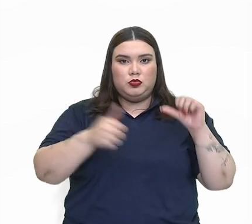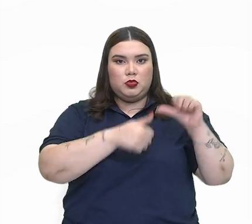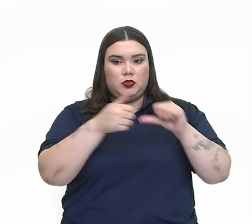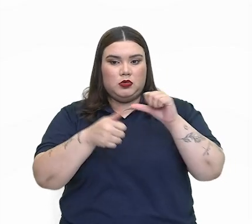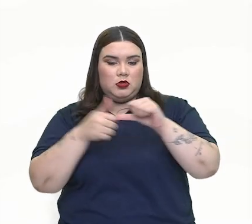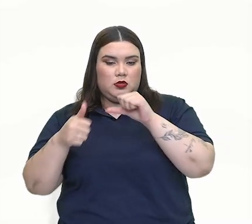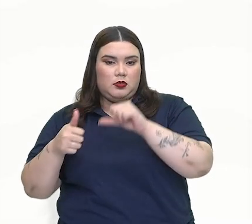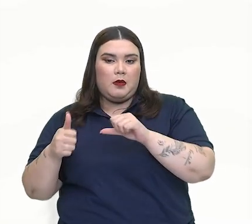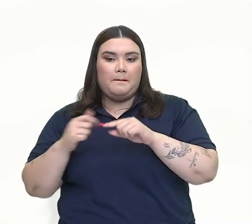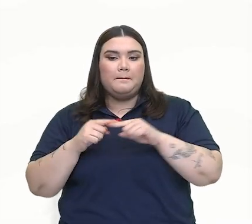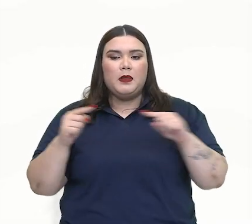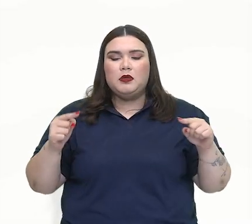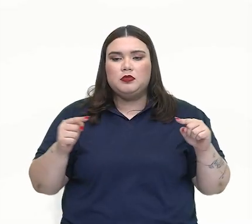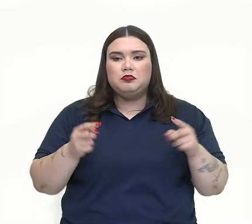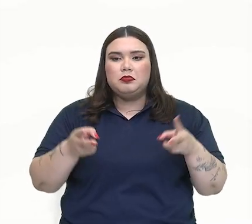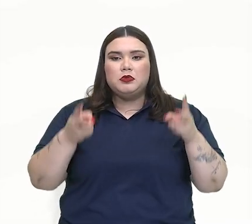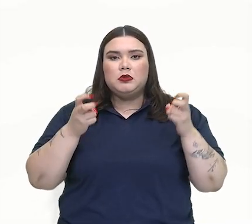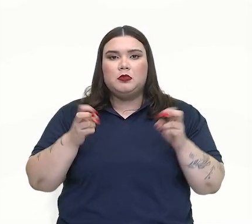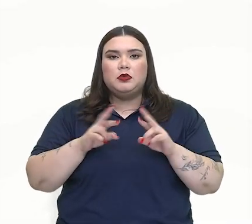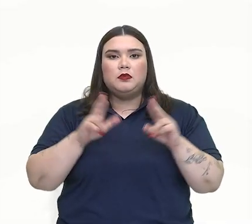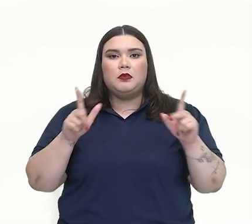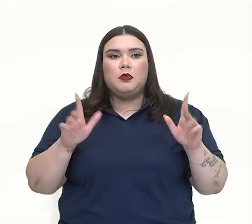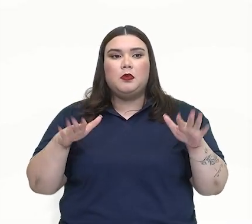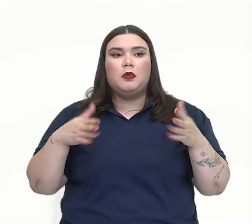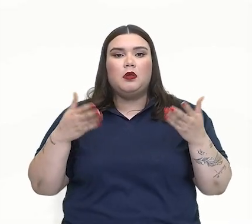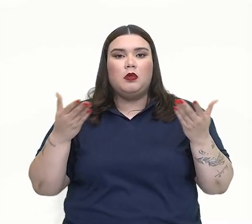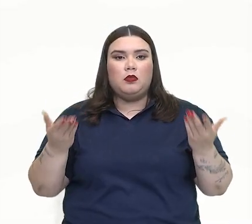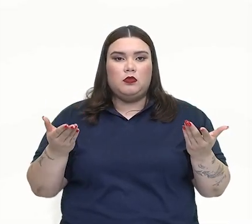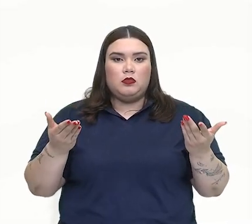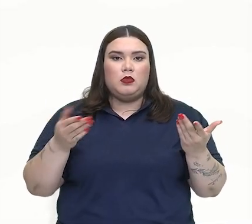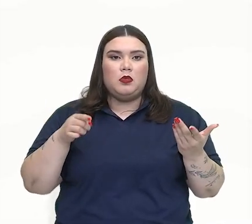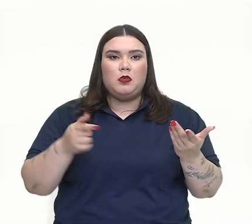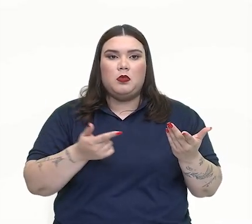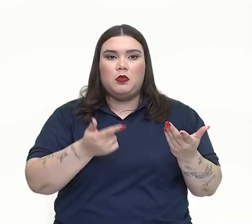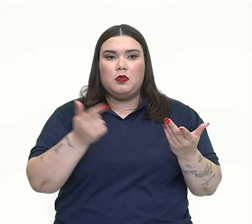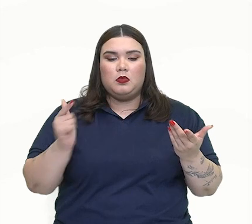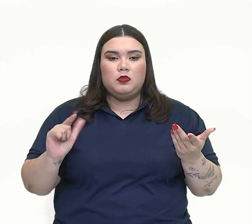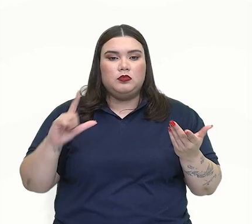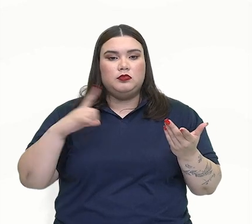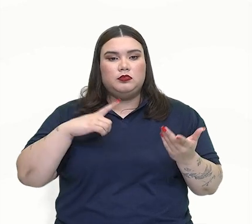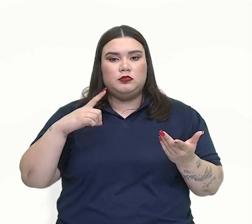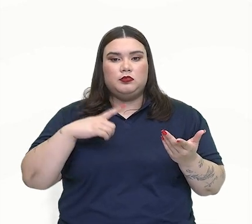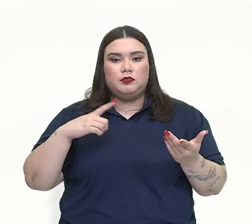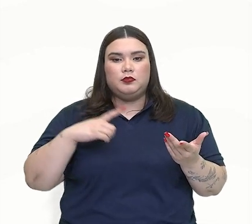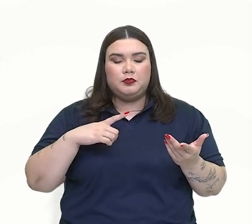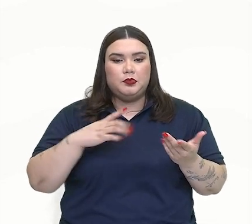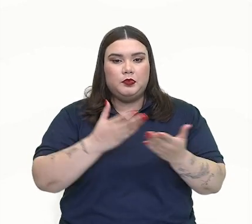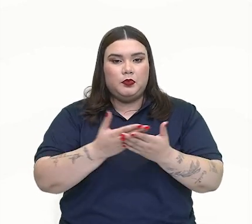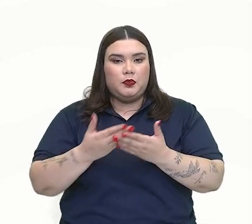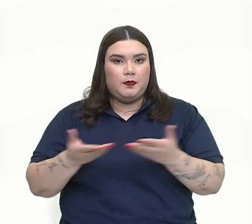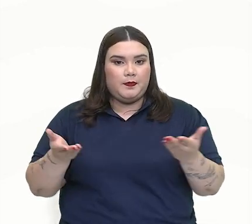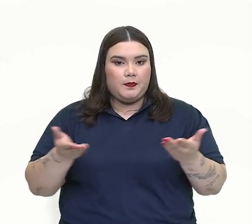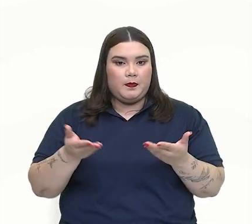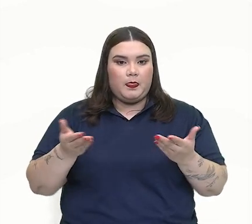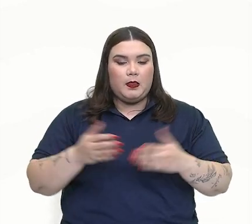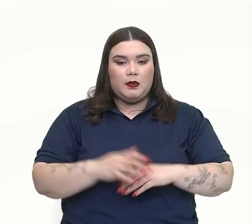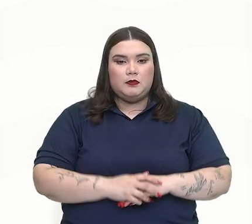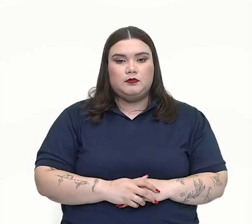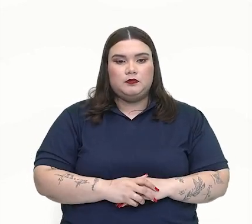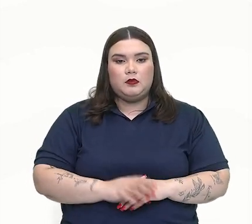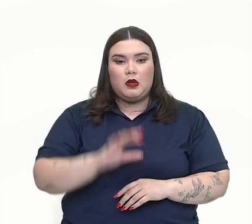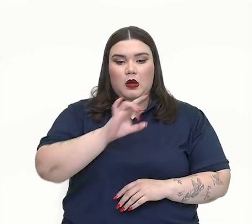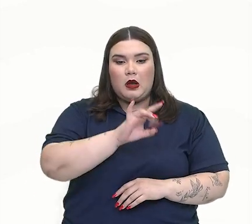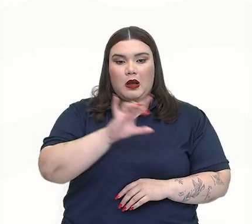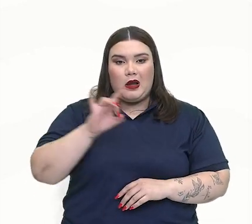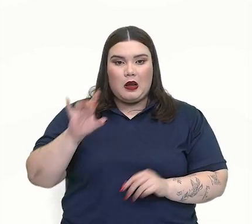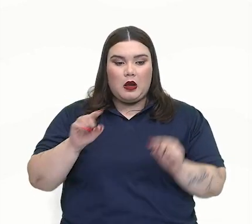gente der, a gente vai dividir por 100. Isso se eu estiver vindo para a esquerda, tá bom? Como assim para a